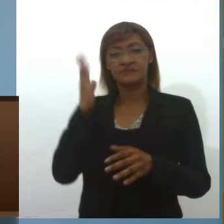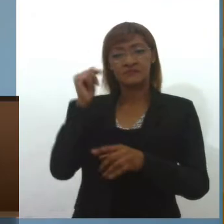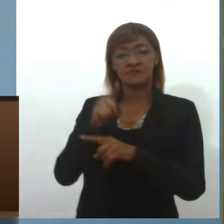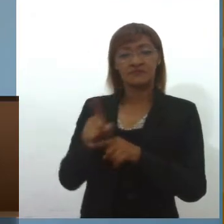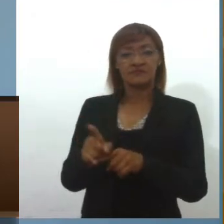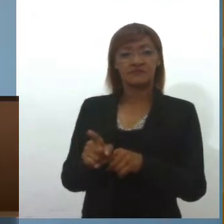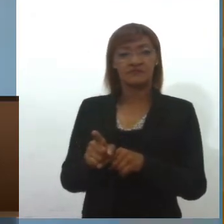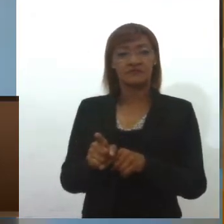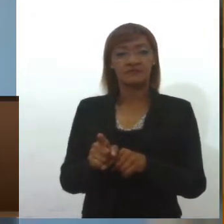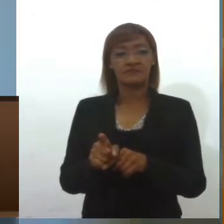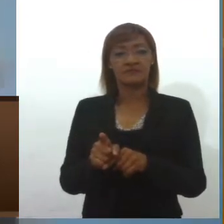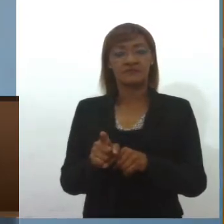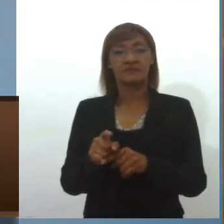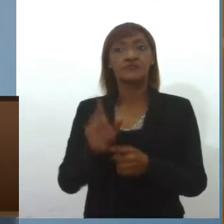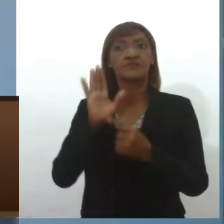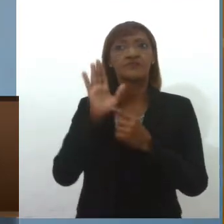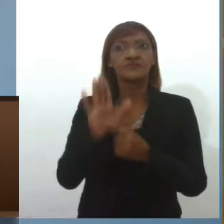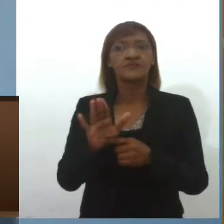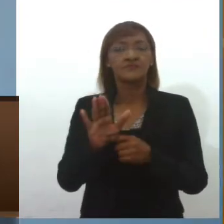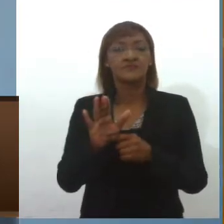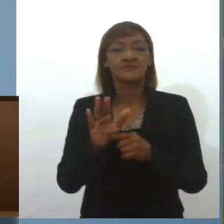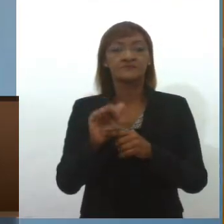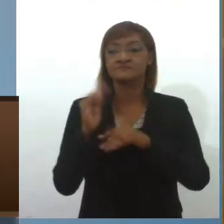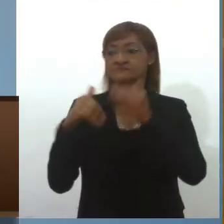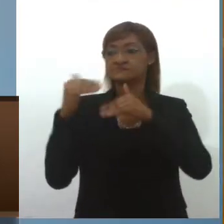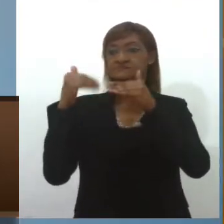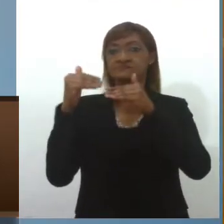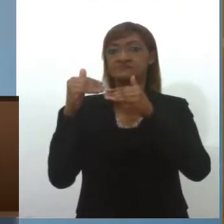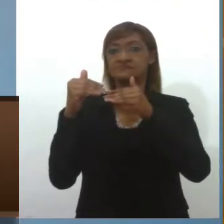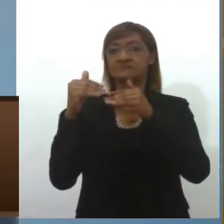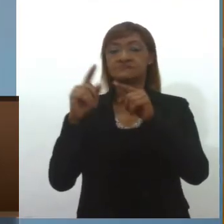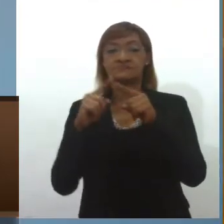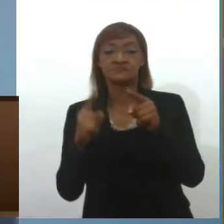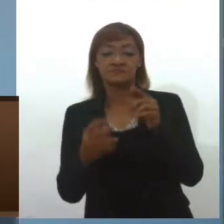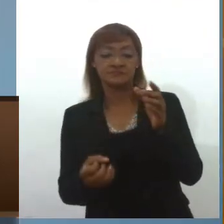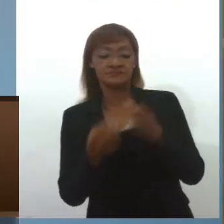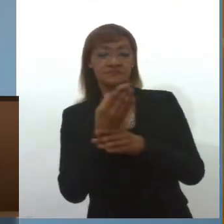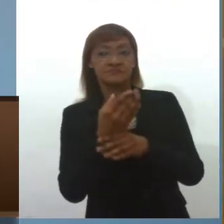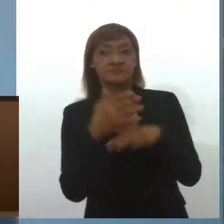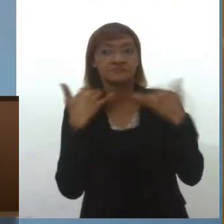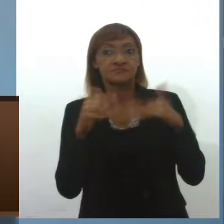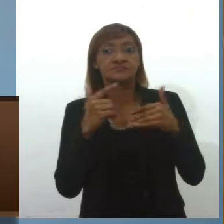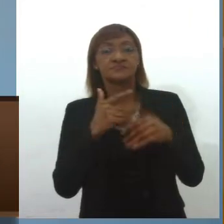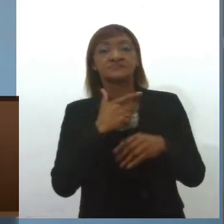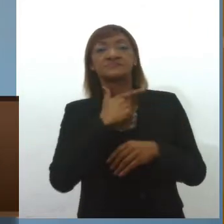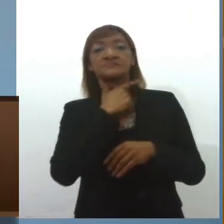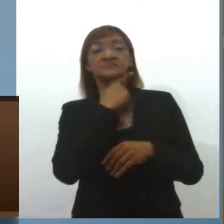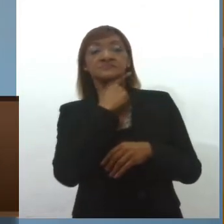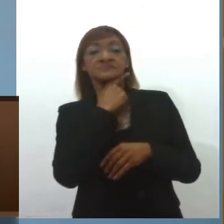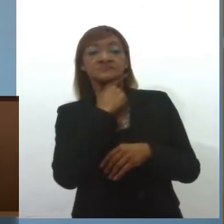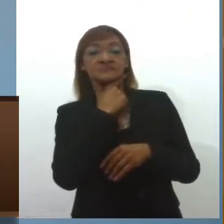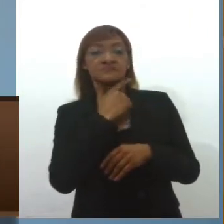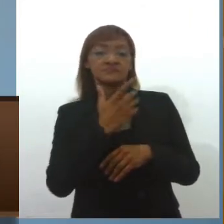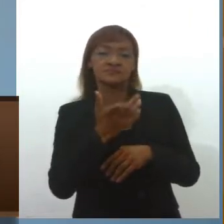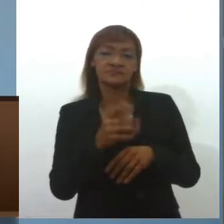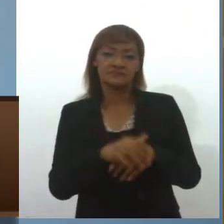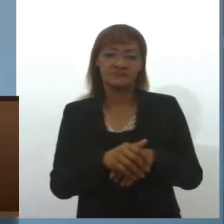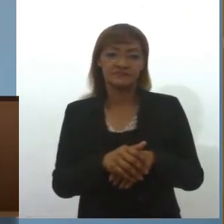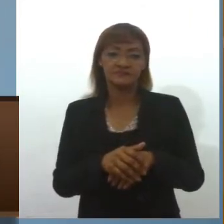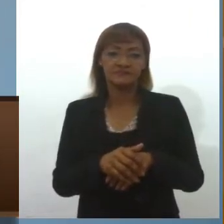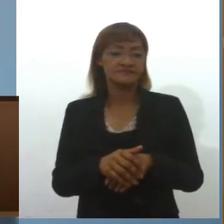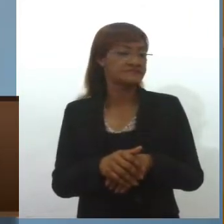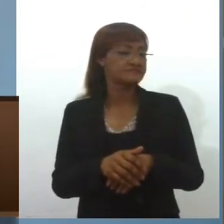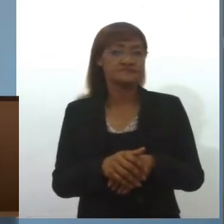passa e momentos de aperto chegam, se o seu país não tiver bem solidificado, com boas estruturas, não